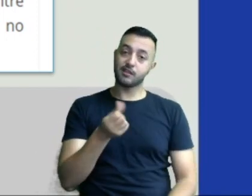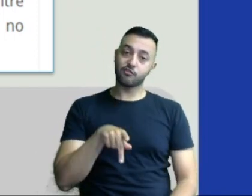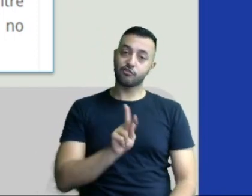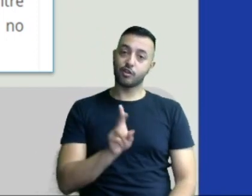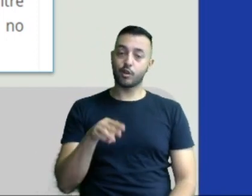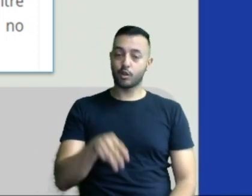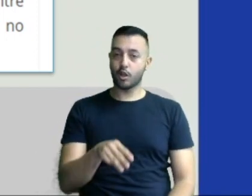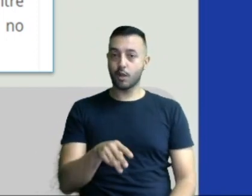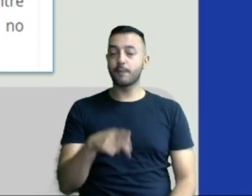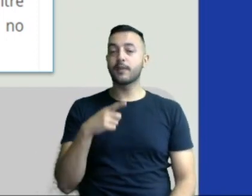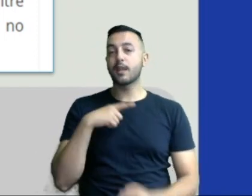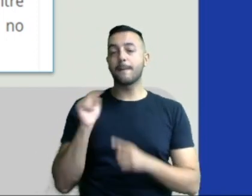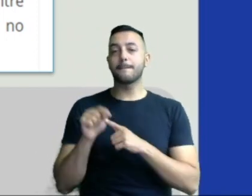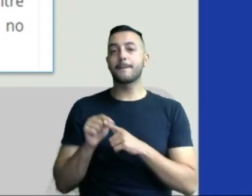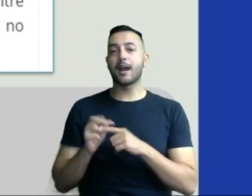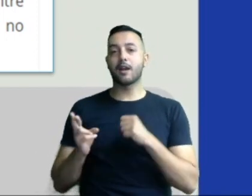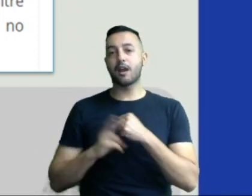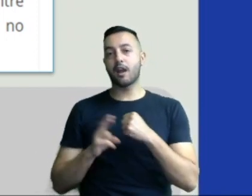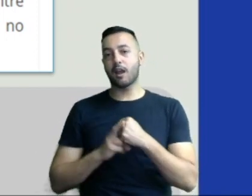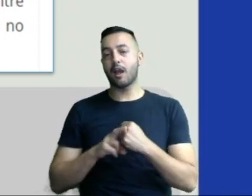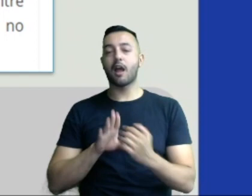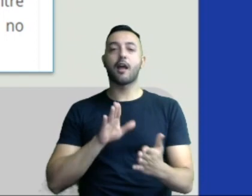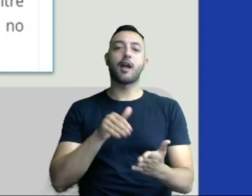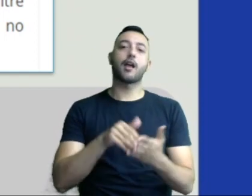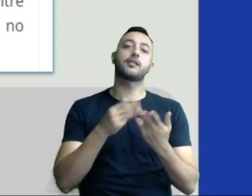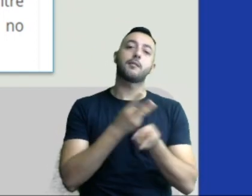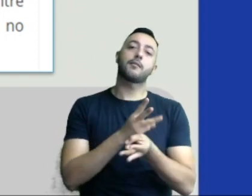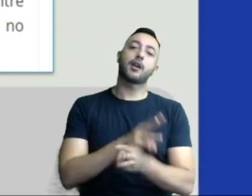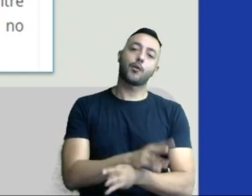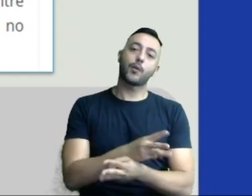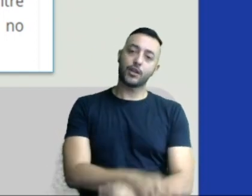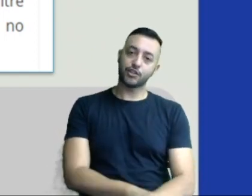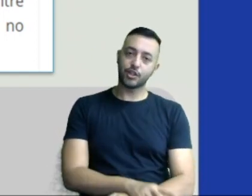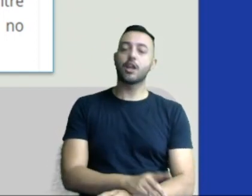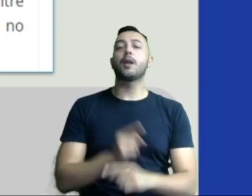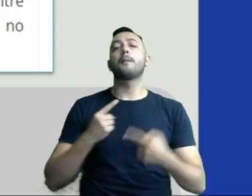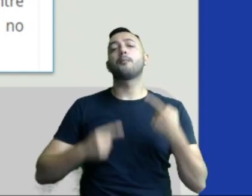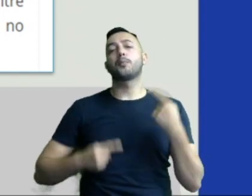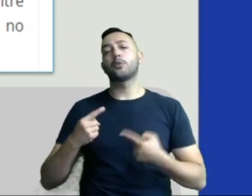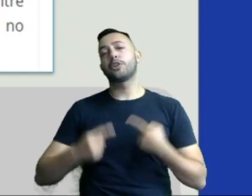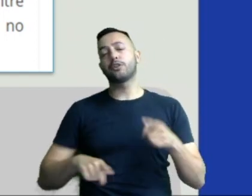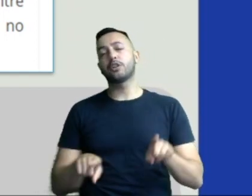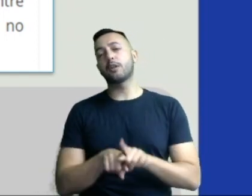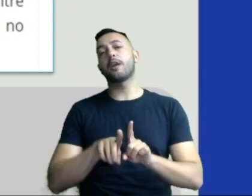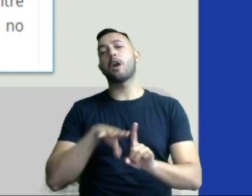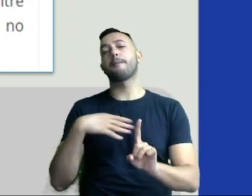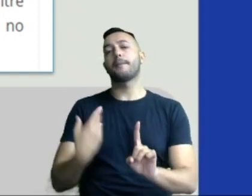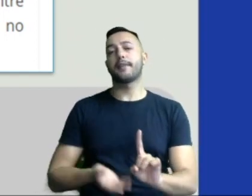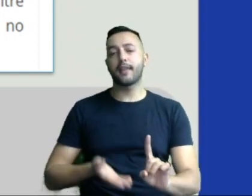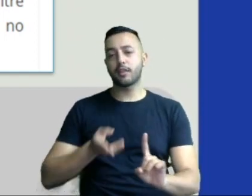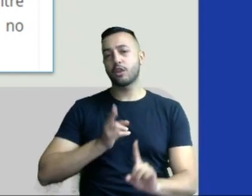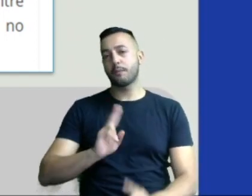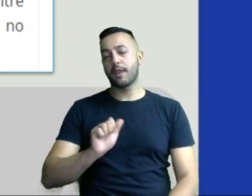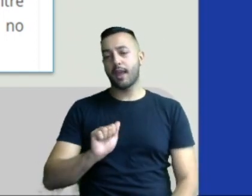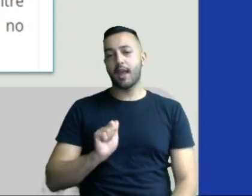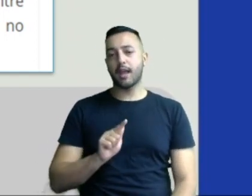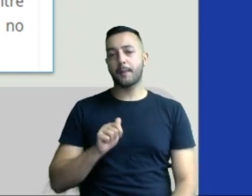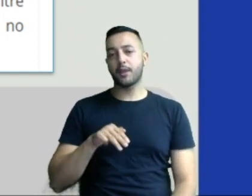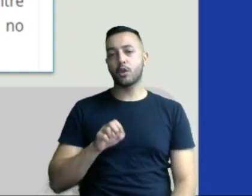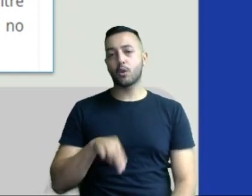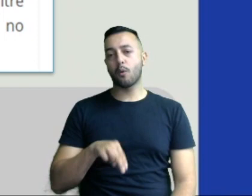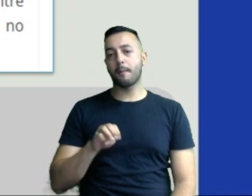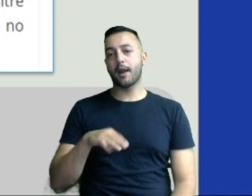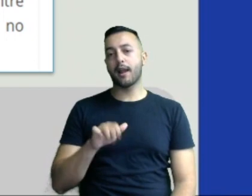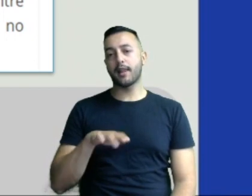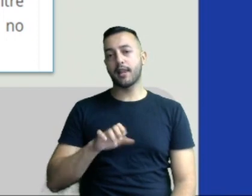se estende no bairro da Redenção de Maués. Políticos também são homenageados com nomes de avenidas. Agamenon Magalhães,